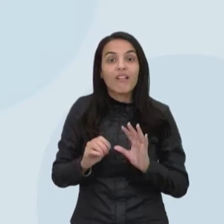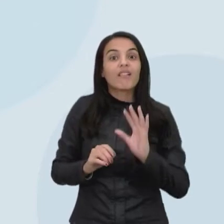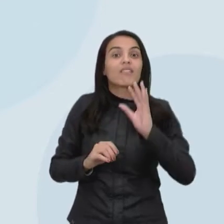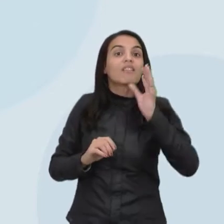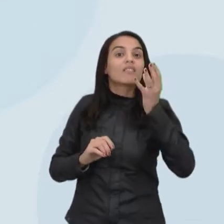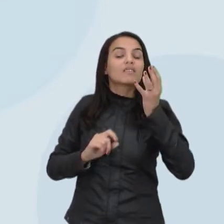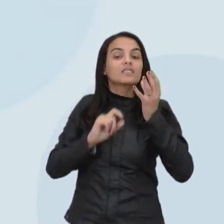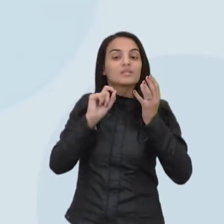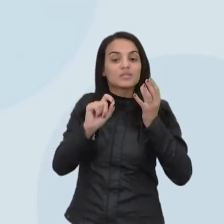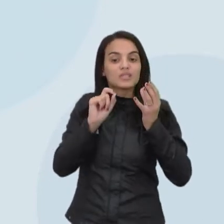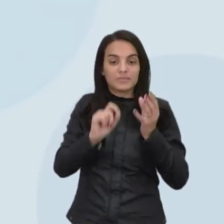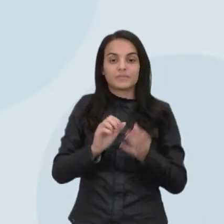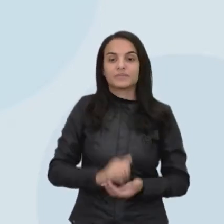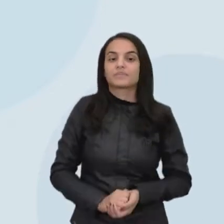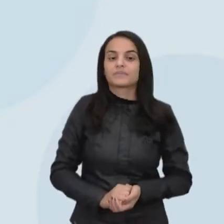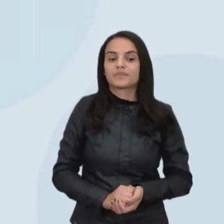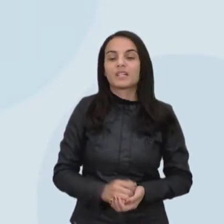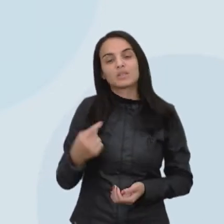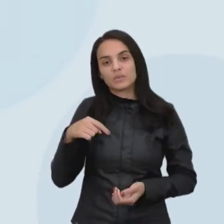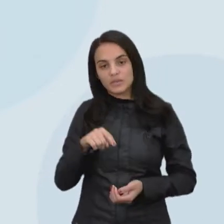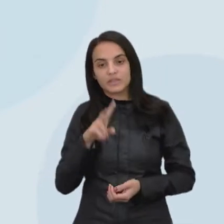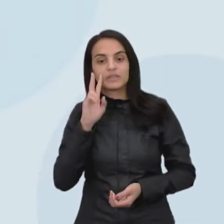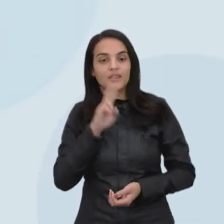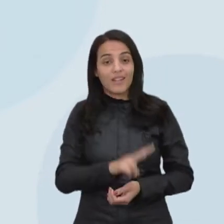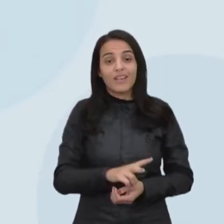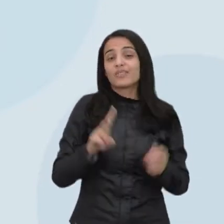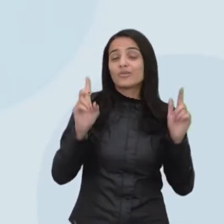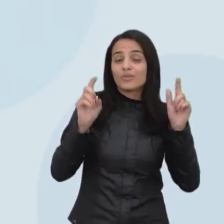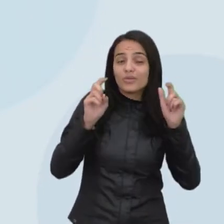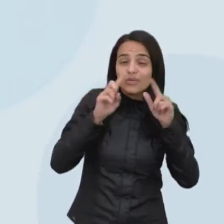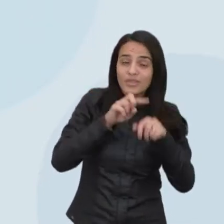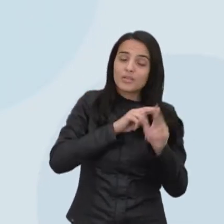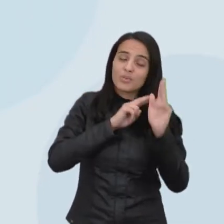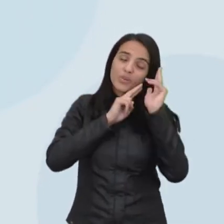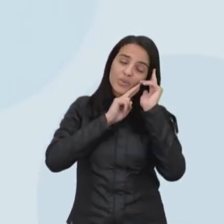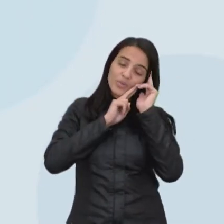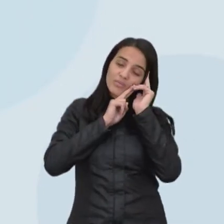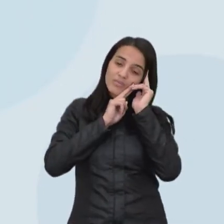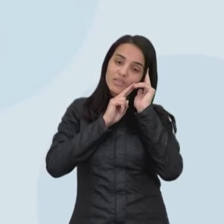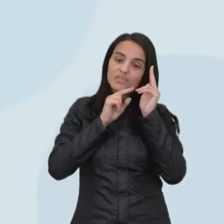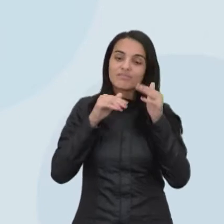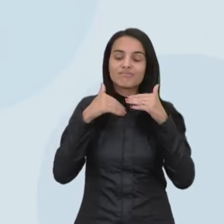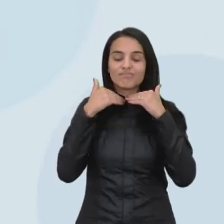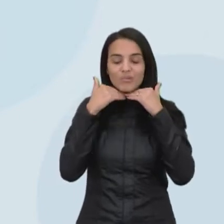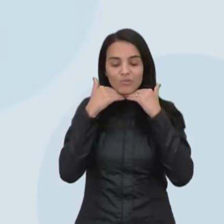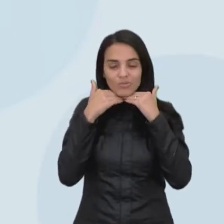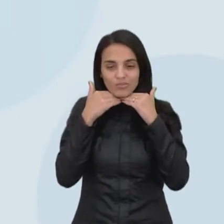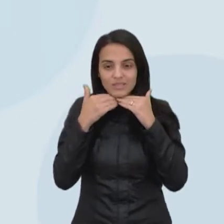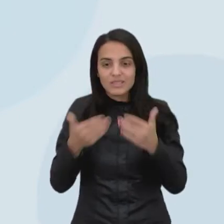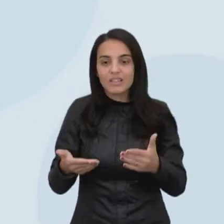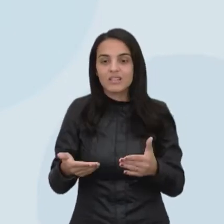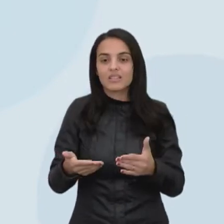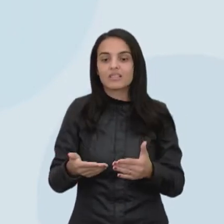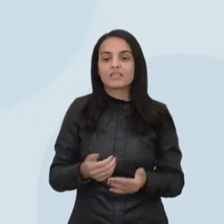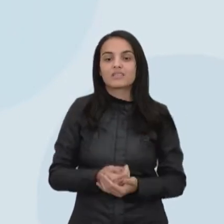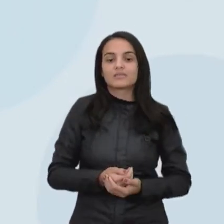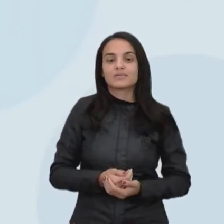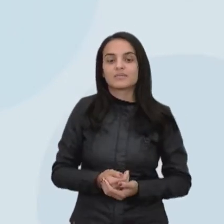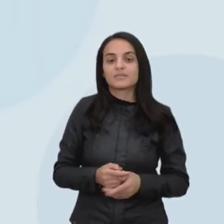nossa saúde. Então, olha só, a gente vem com dificuldade para dormir, né? A insônia, né? Dificuldade aí para